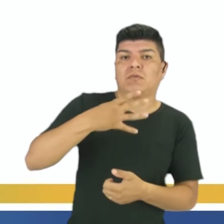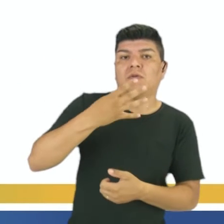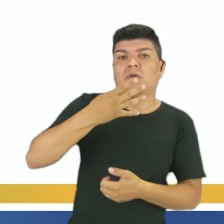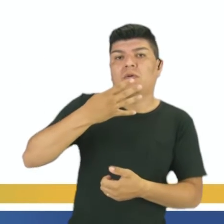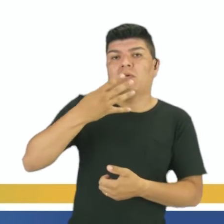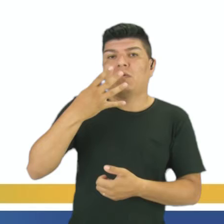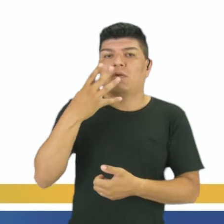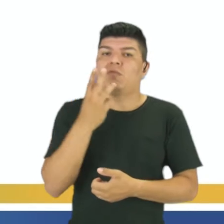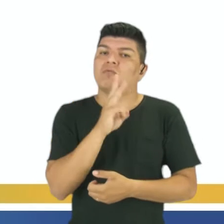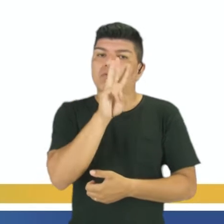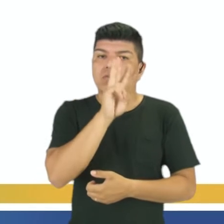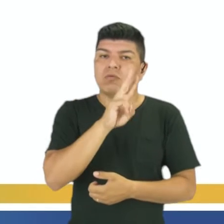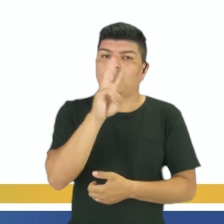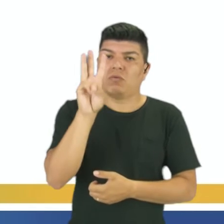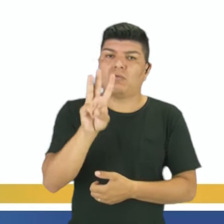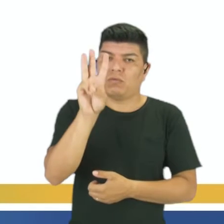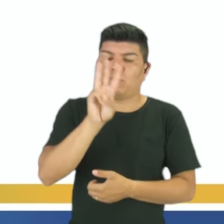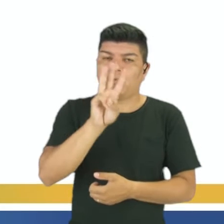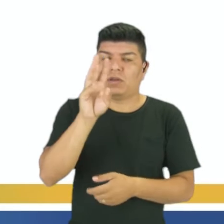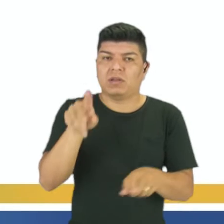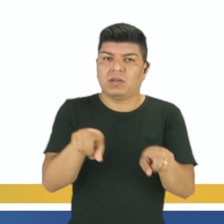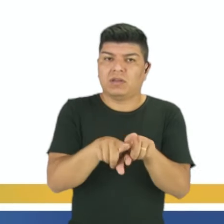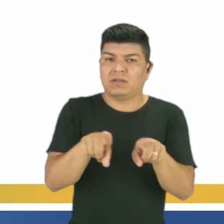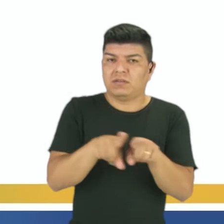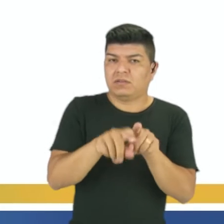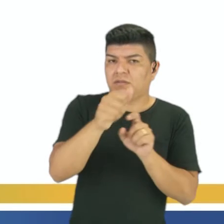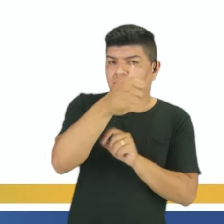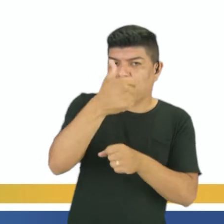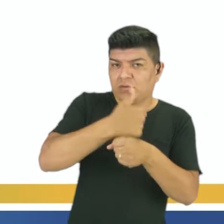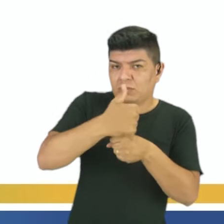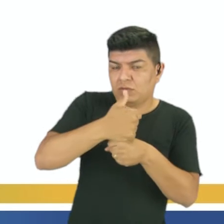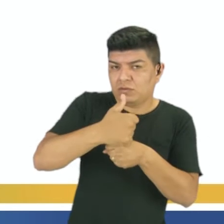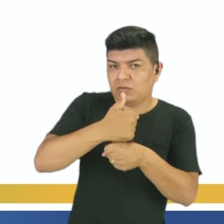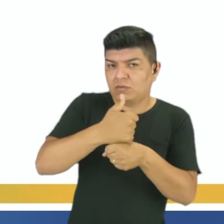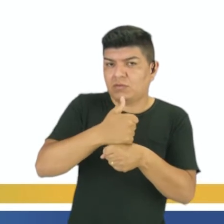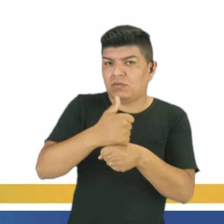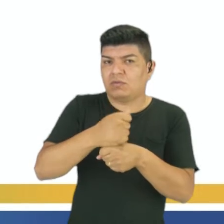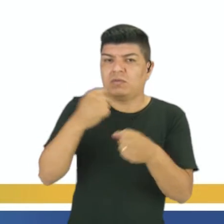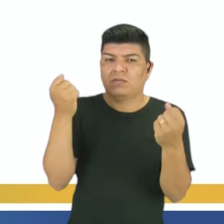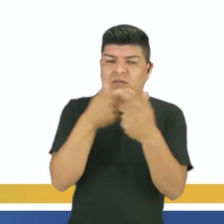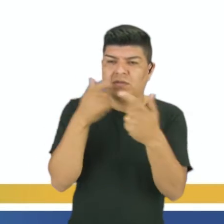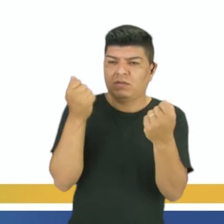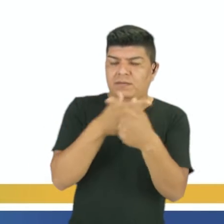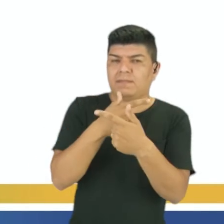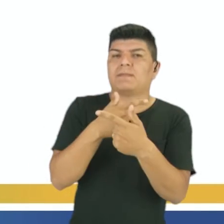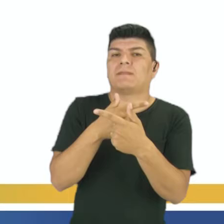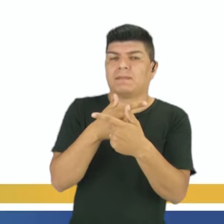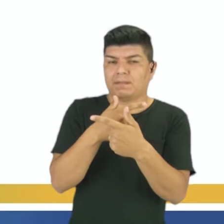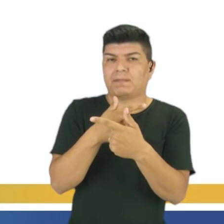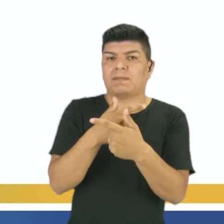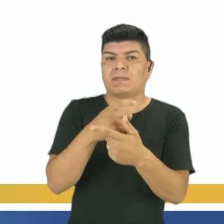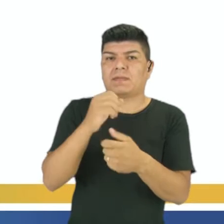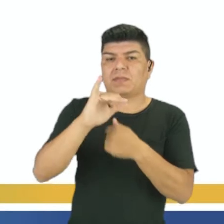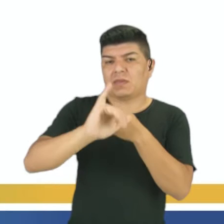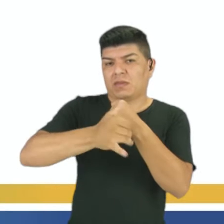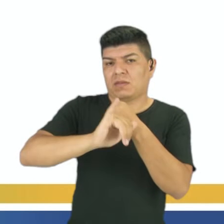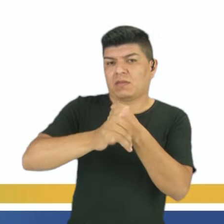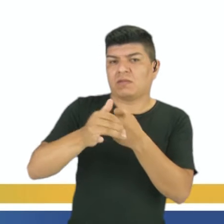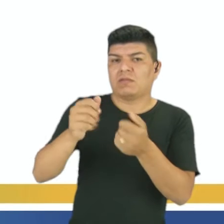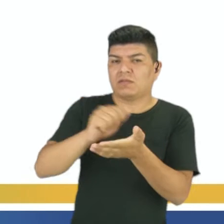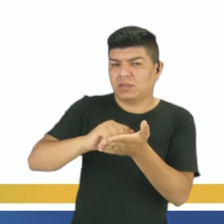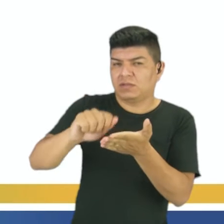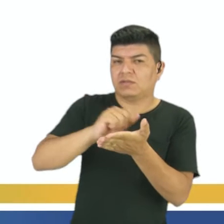anos. Então veja uma pontinha de sarcasmo, né, do Carlos Heitor Coni, que é o cronista disso